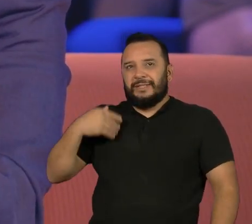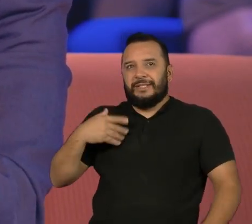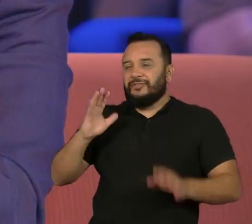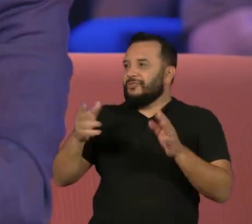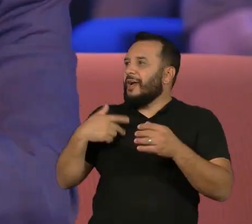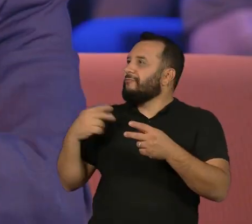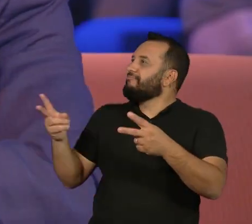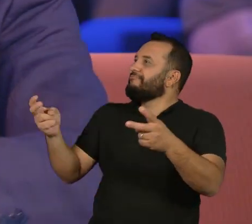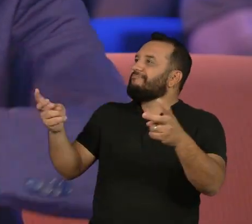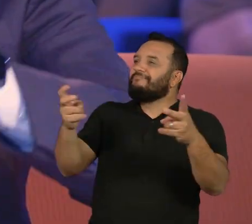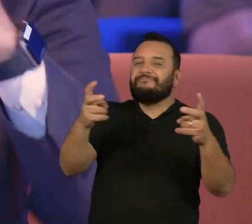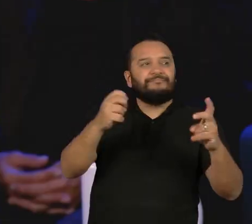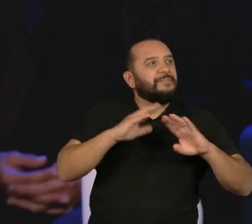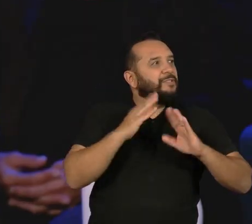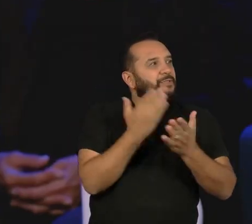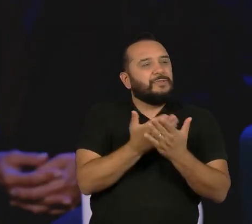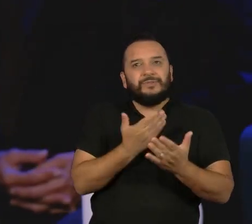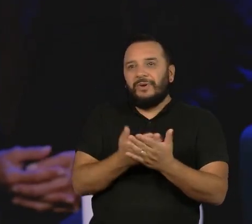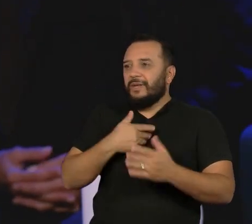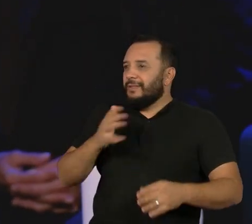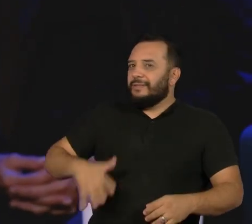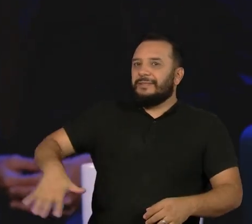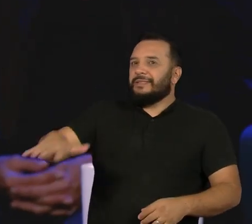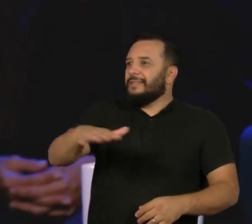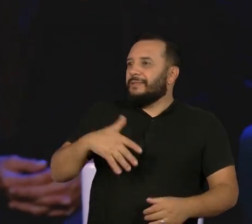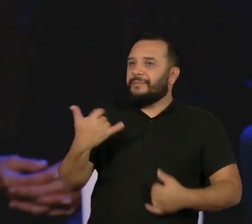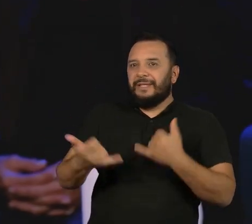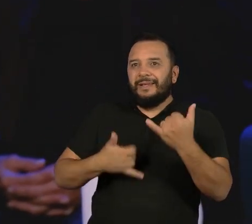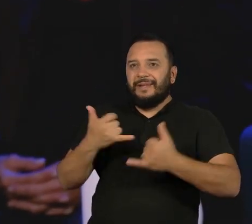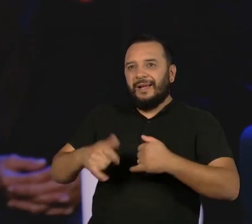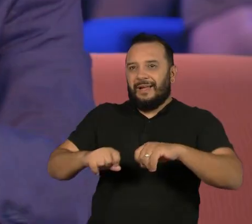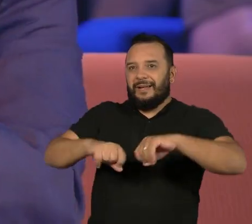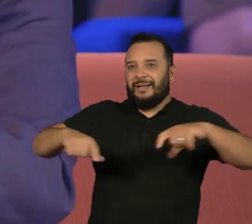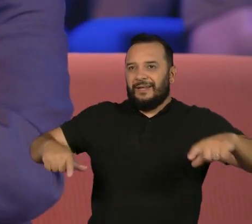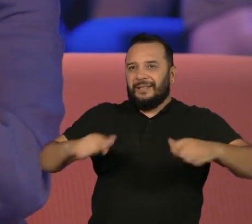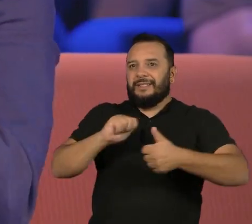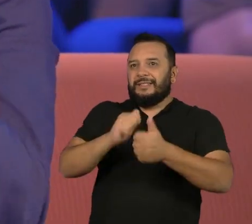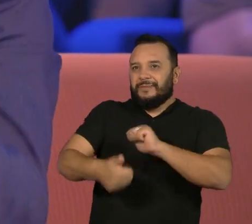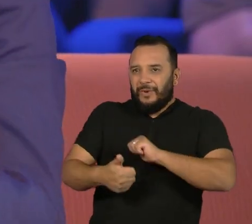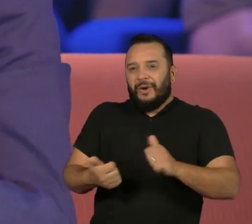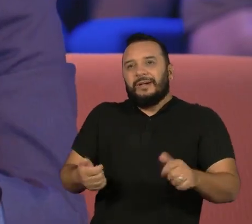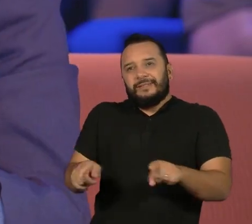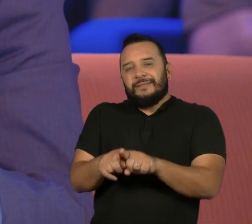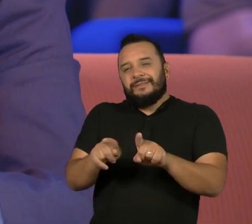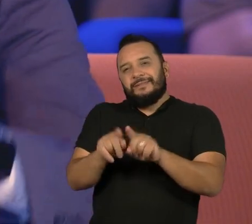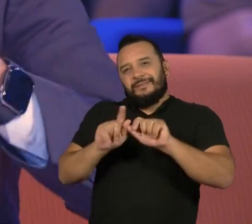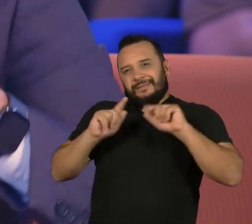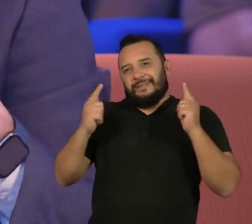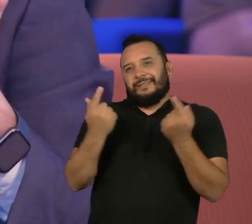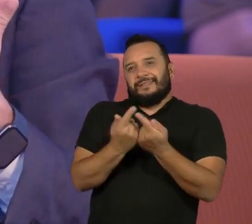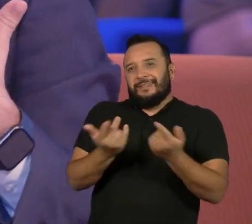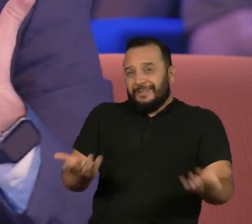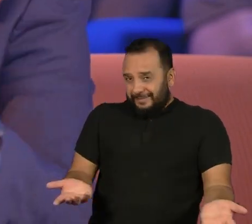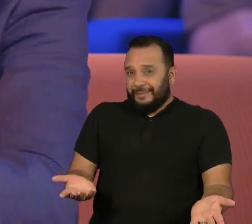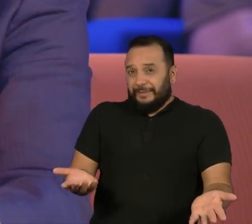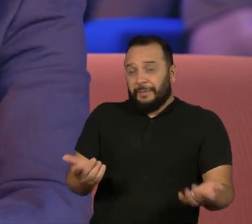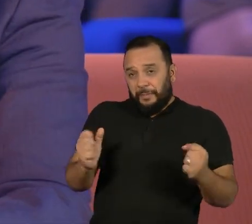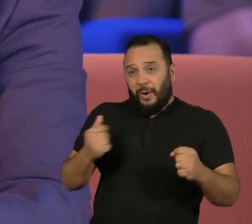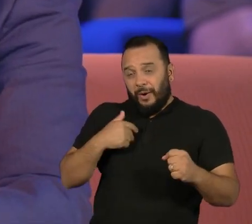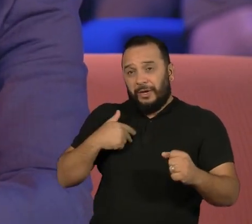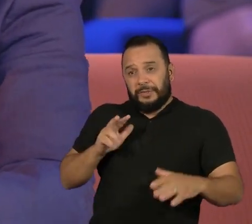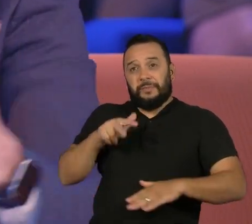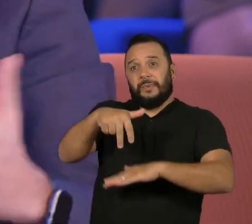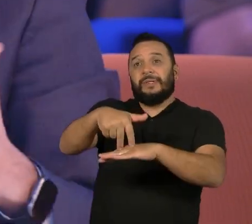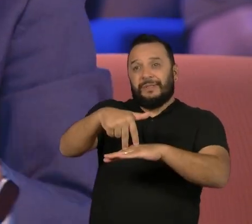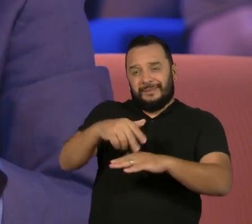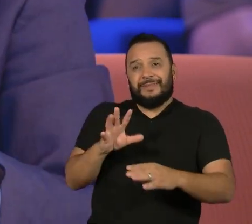escola, redescobre o pátio, redescobre a quadra poliesportiva, redescobre o grêmio estudantil. Entende que pode ter protagonismo na